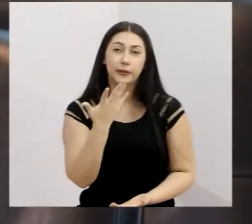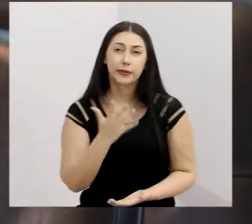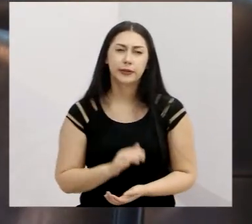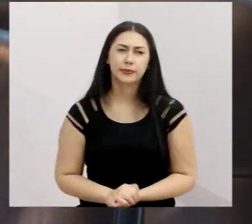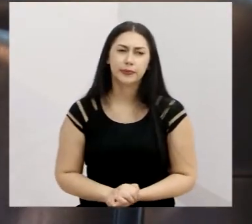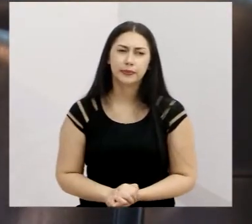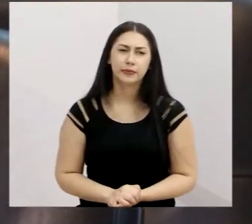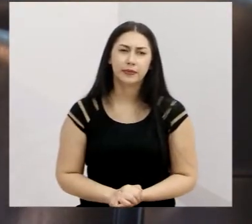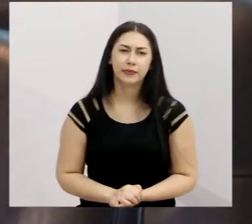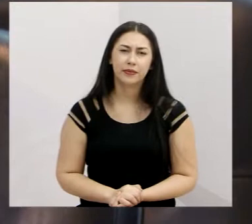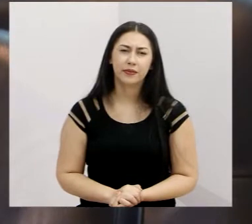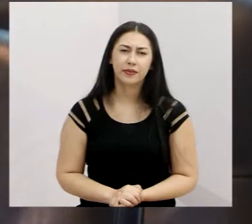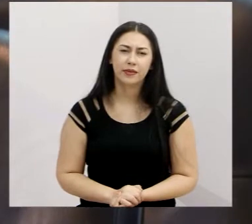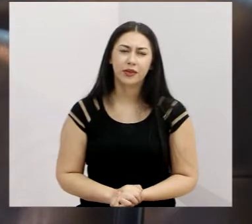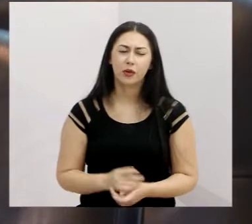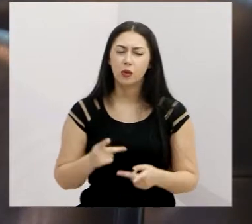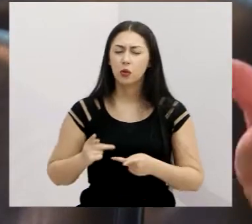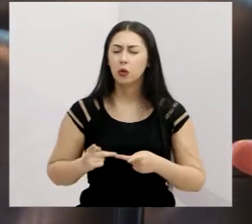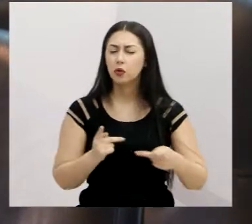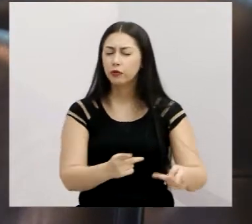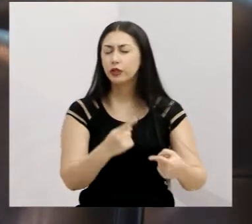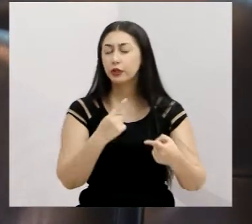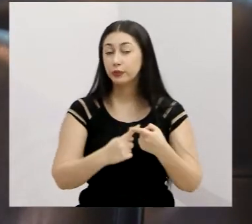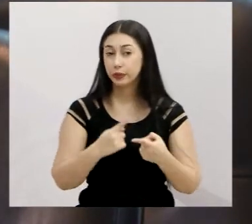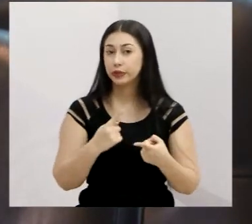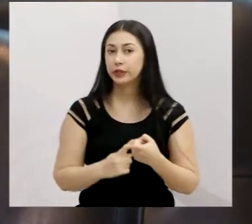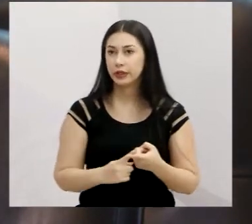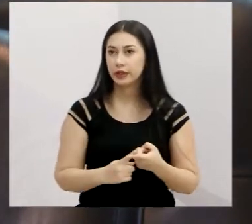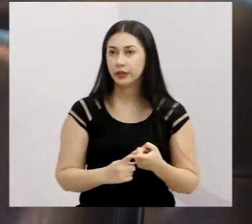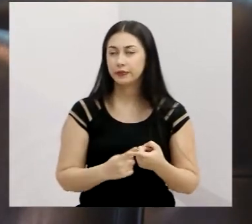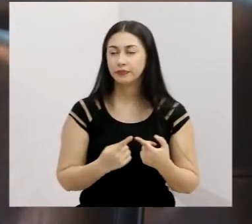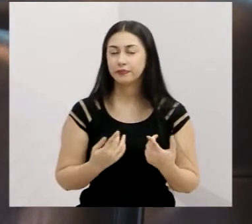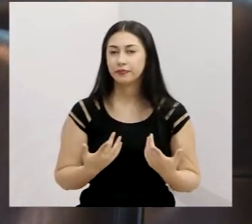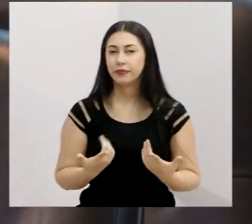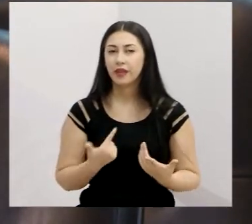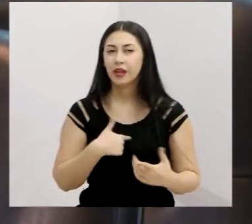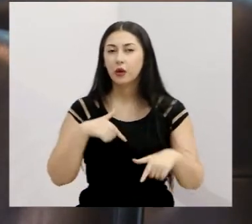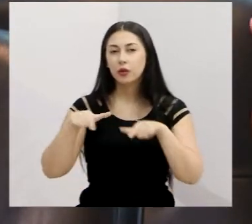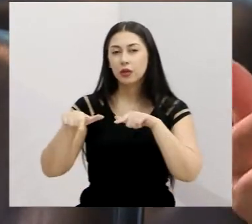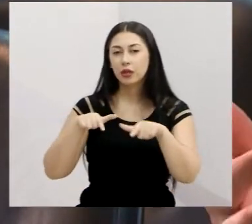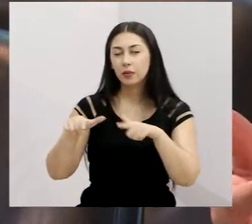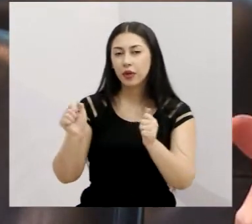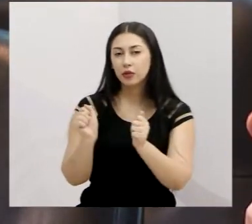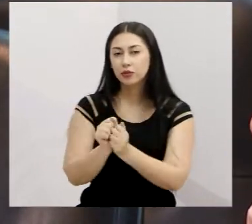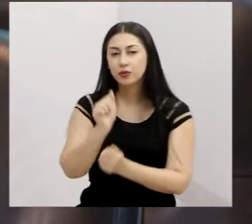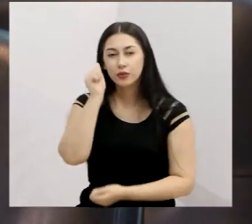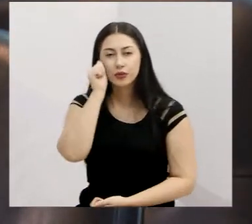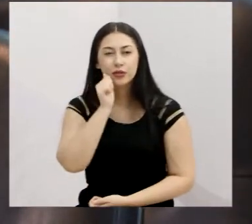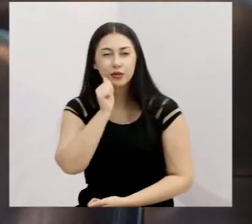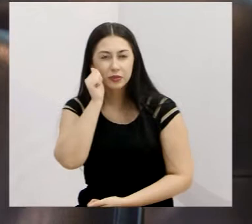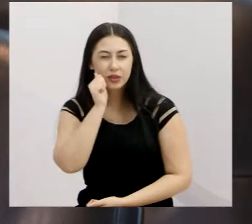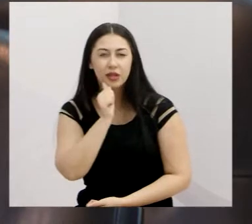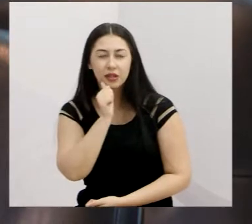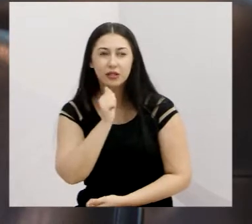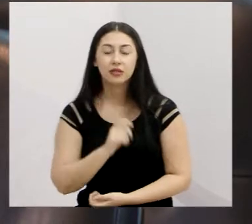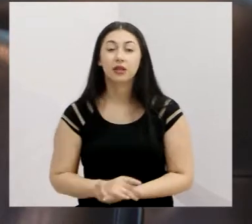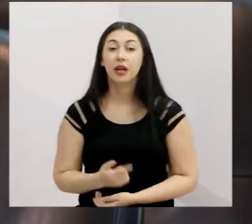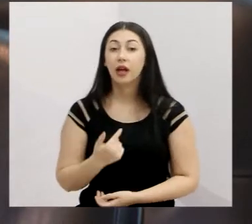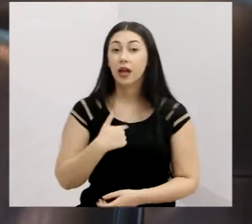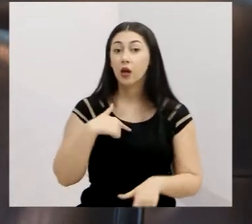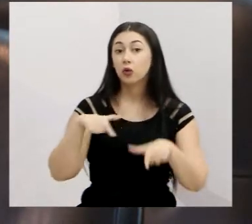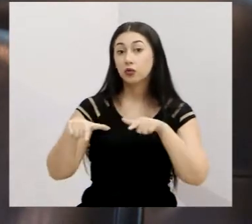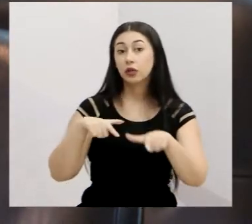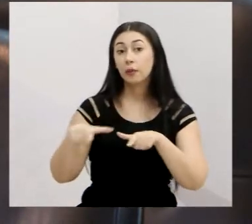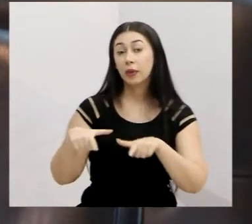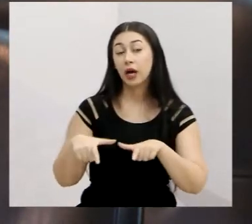de tudo do convite está muito relacionada à ao trabalho que eu faço como as mulheres na verdade eu trabalho